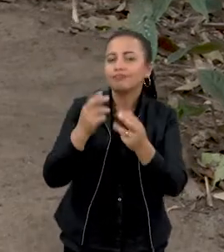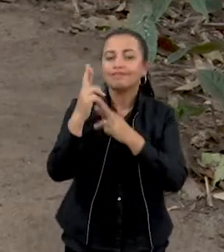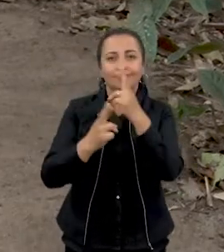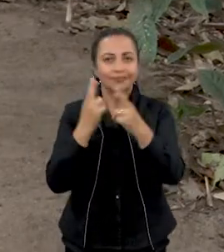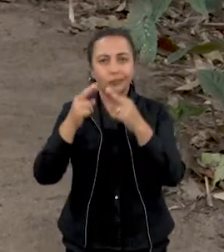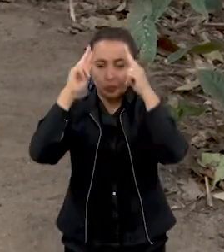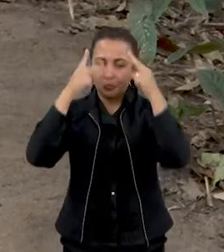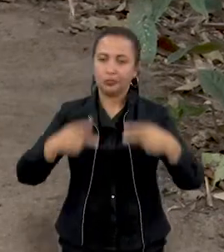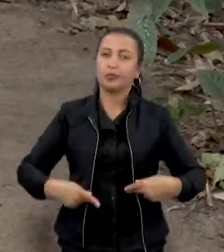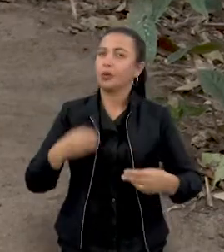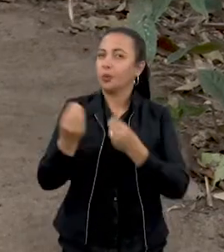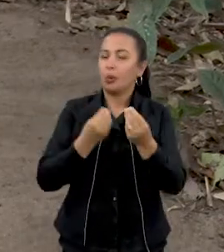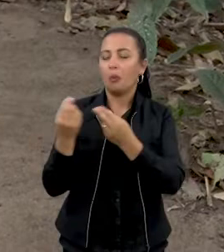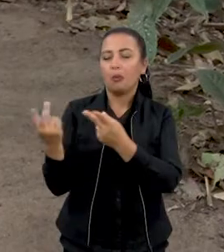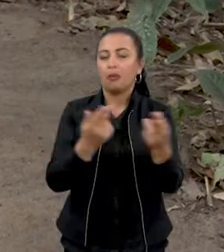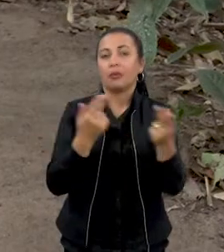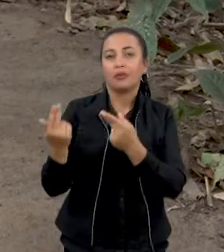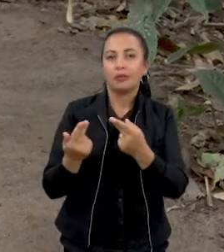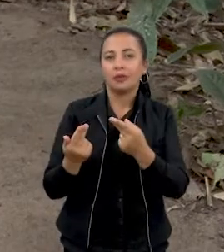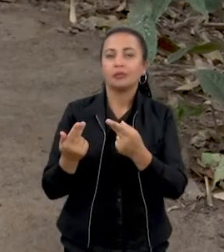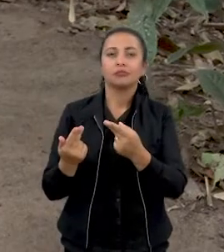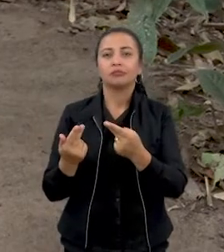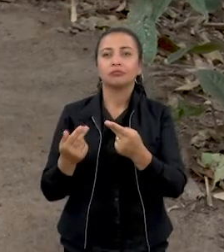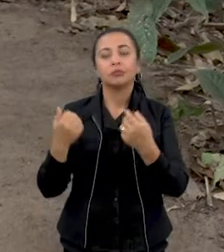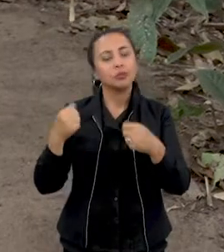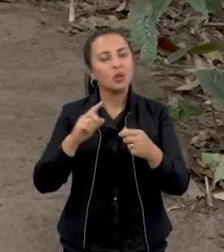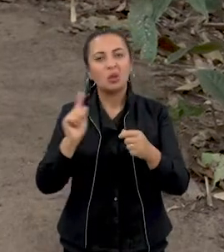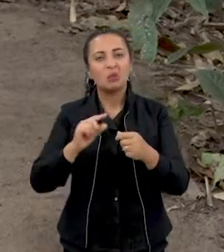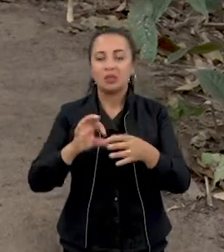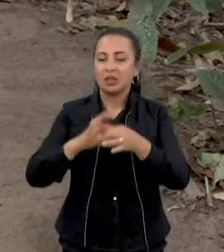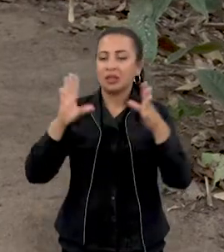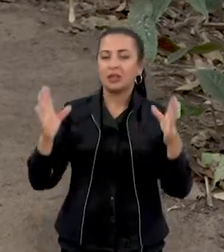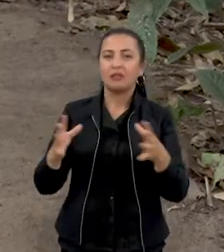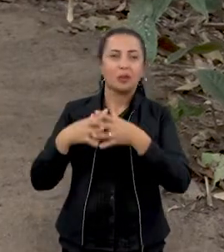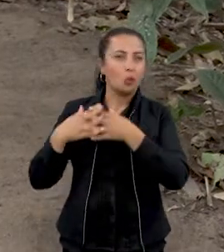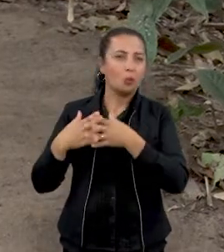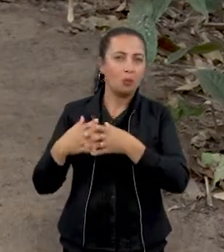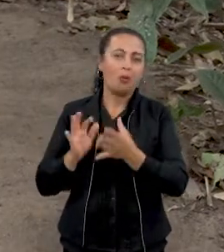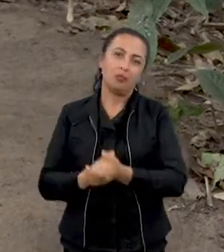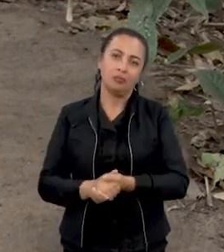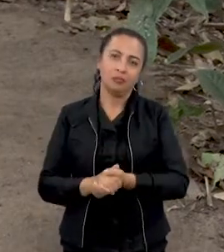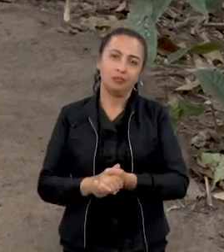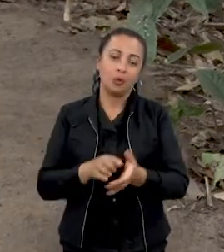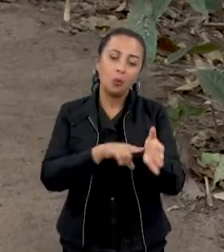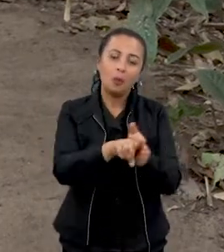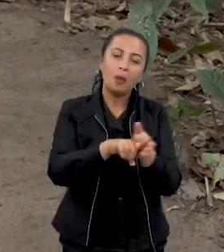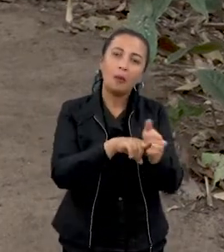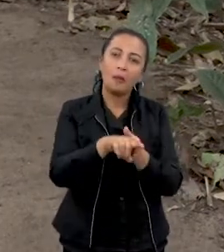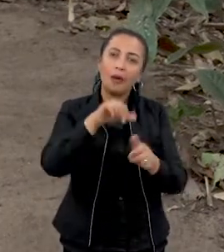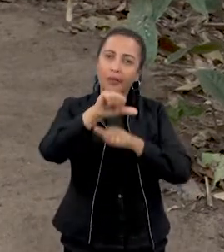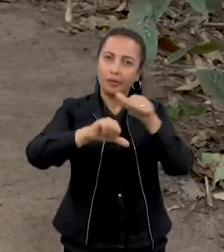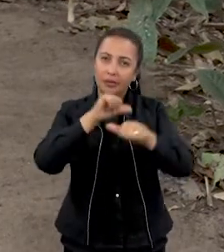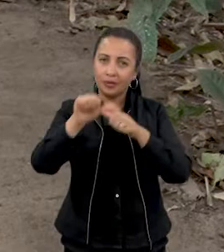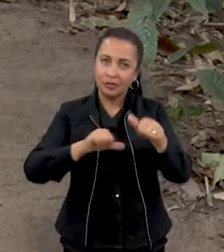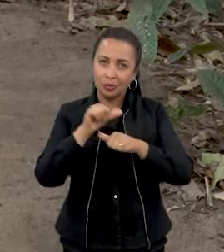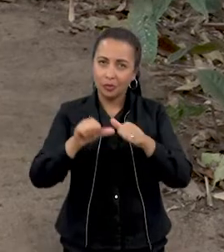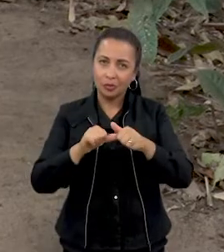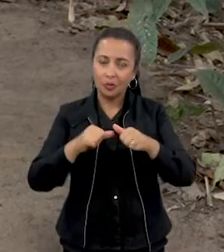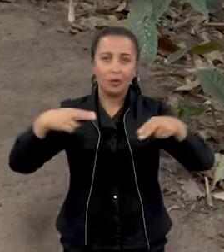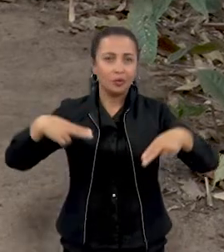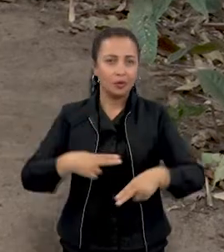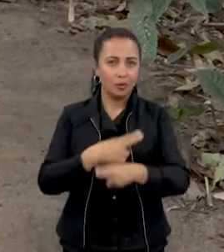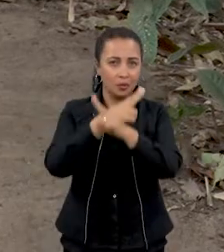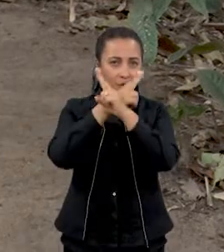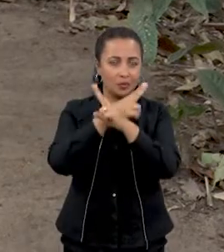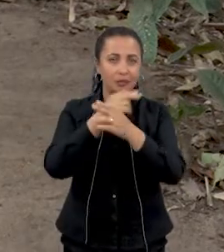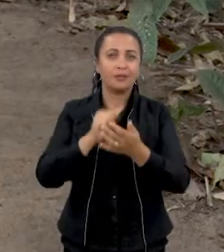Trata-se de uma relação humana que, como qualquer uma do gênero, não está livre das complicações. E uma pesquisa desenvolvida na